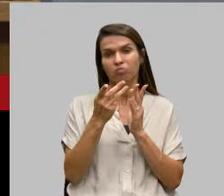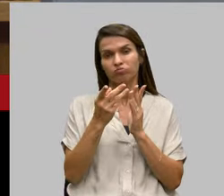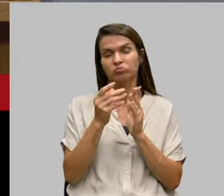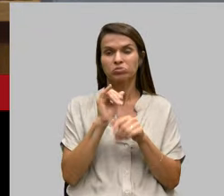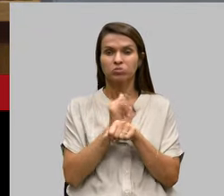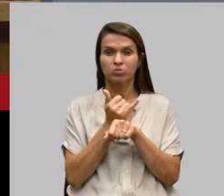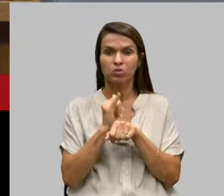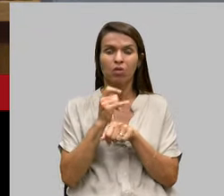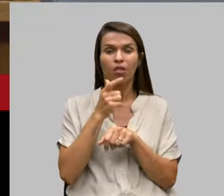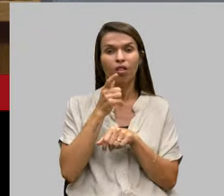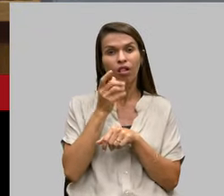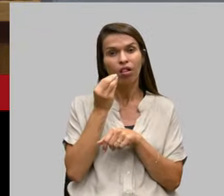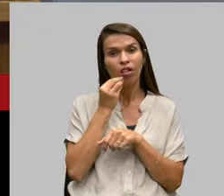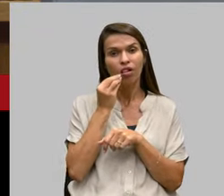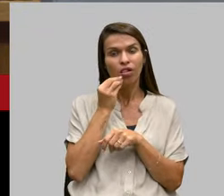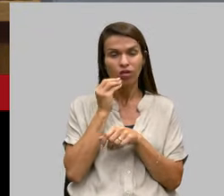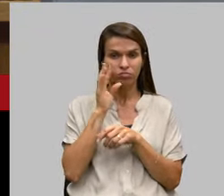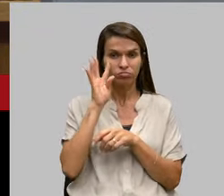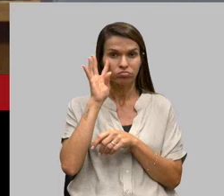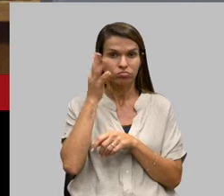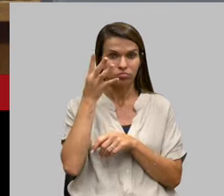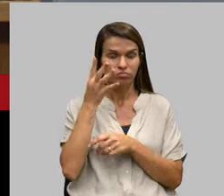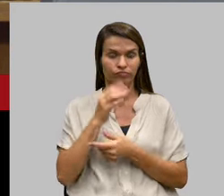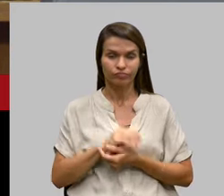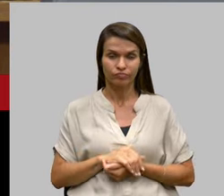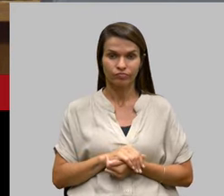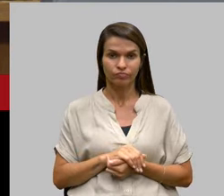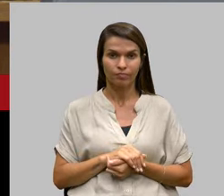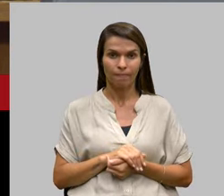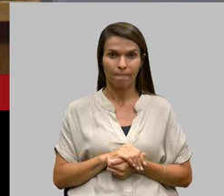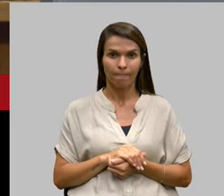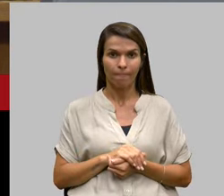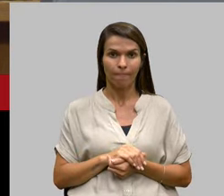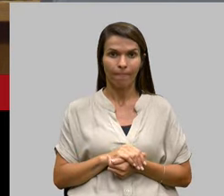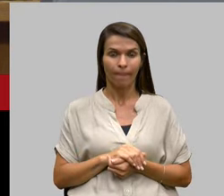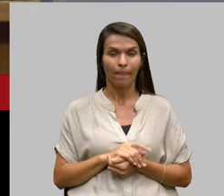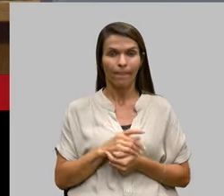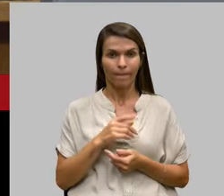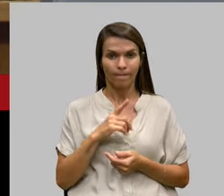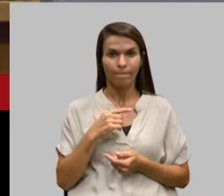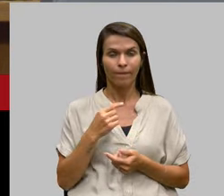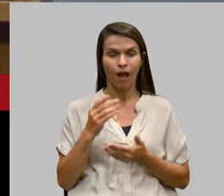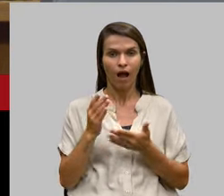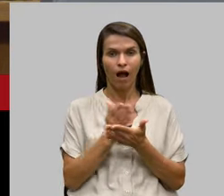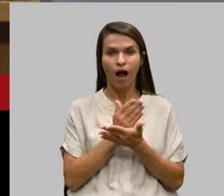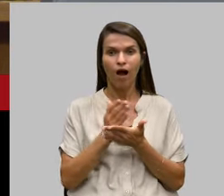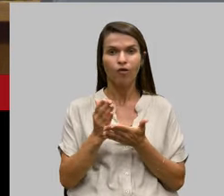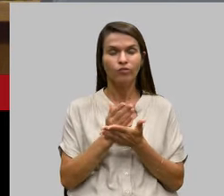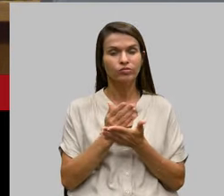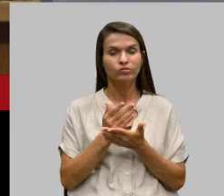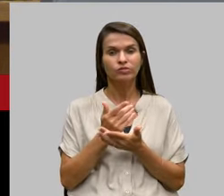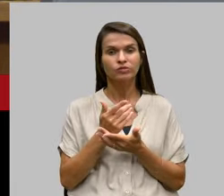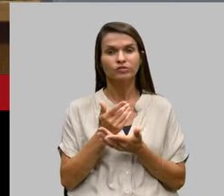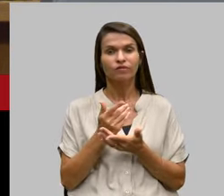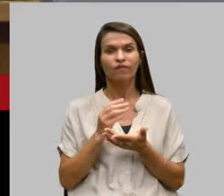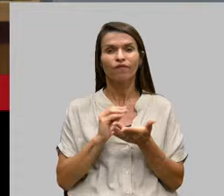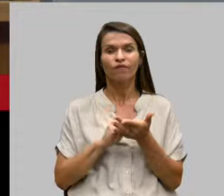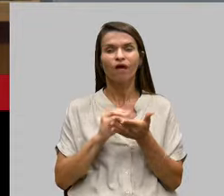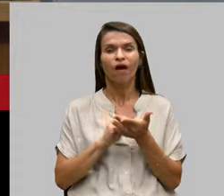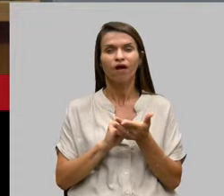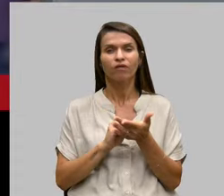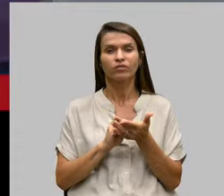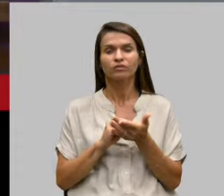problema parecido tá então eh nós alguns regimes próprios Eles não têm a